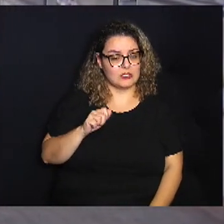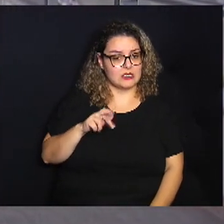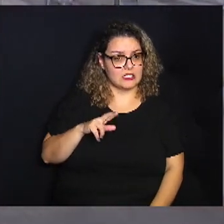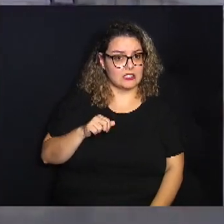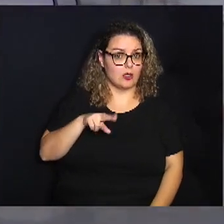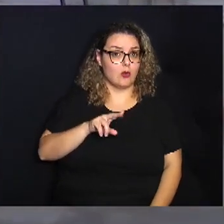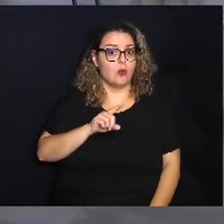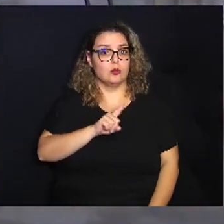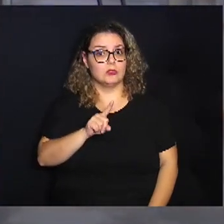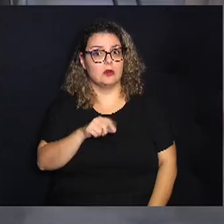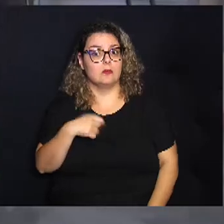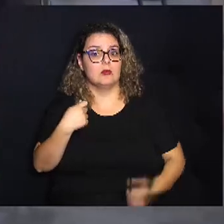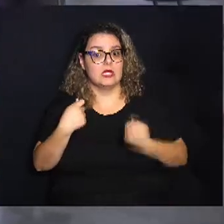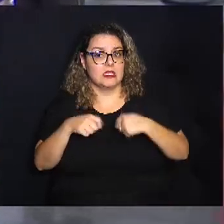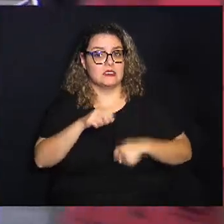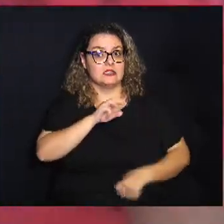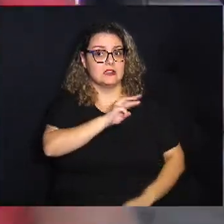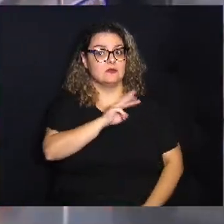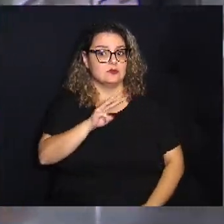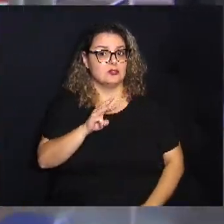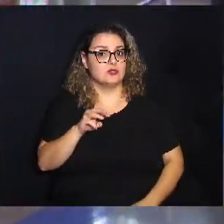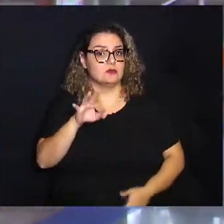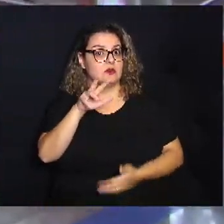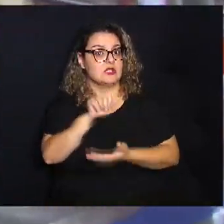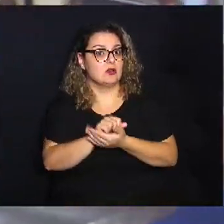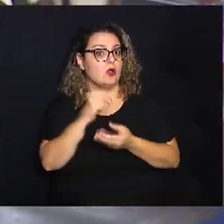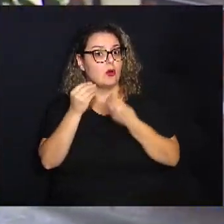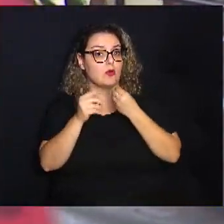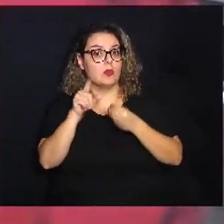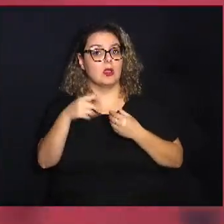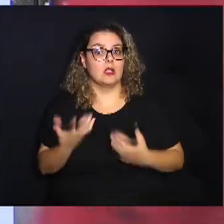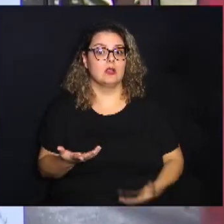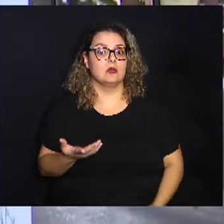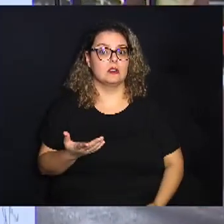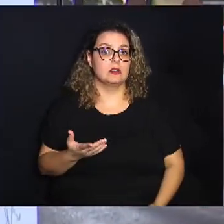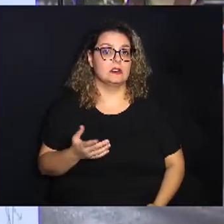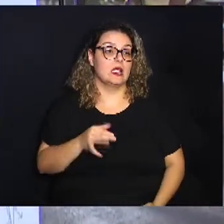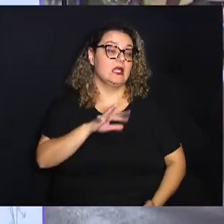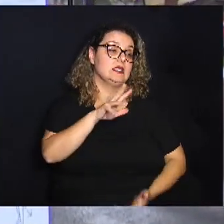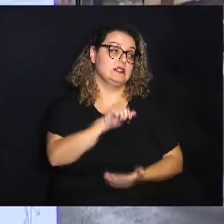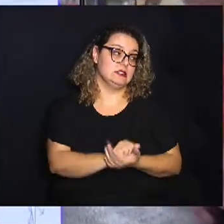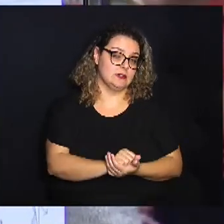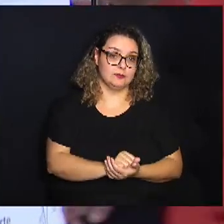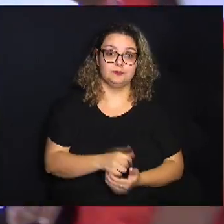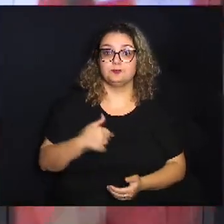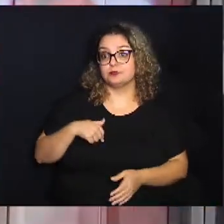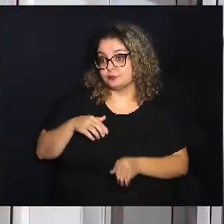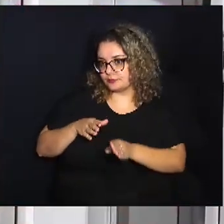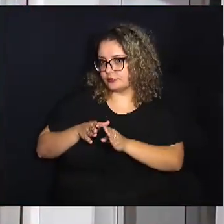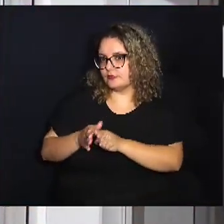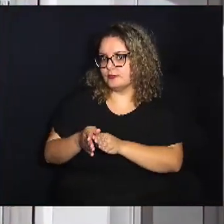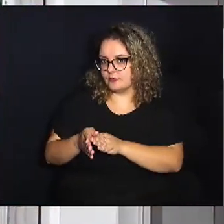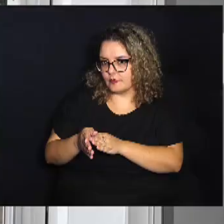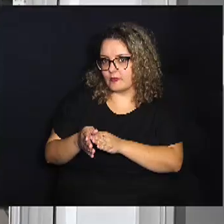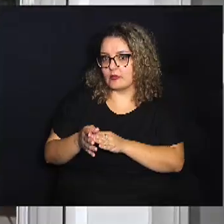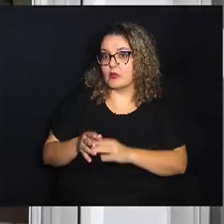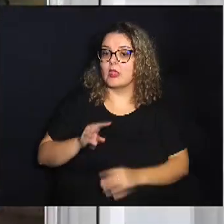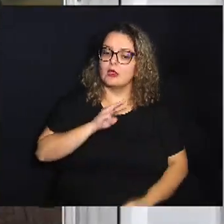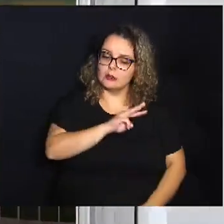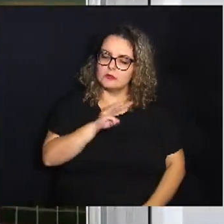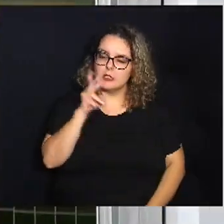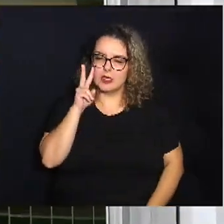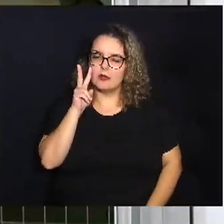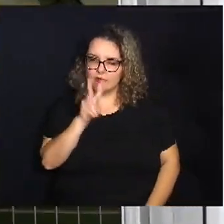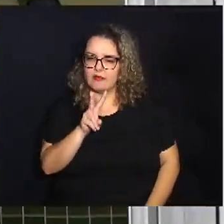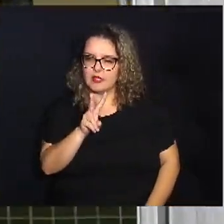no site, procurar para poder se inscrever. Como que funciona essa parte da inscrição? Eu recomendo sempre visitar o site, mas para você